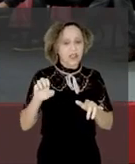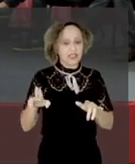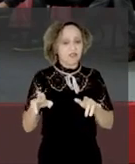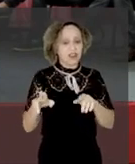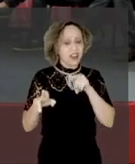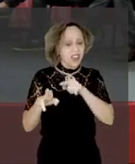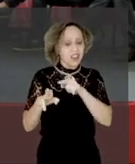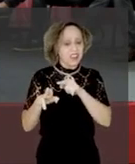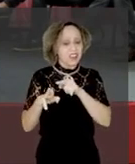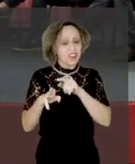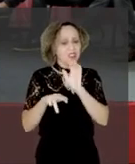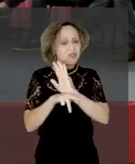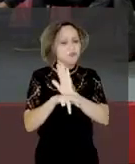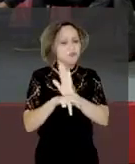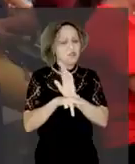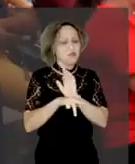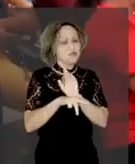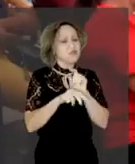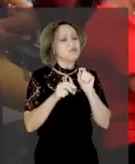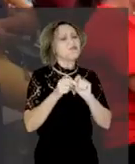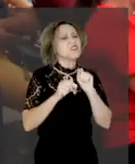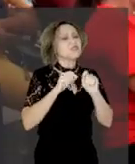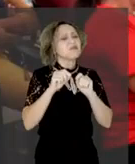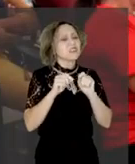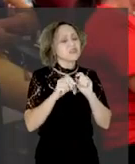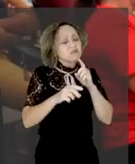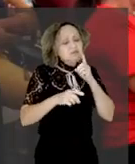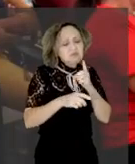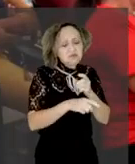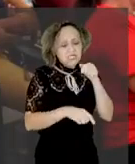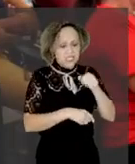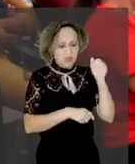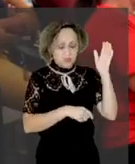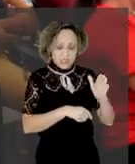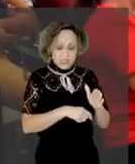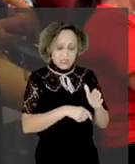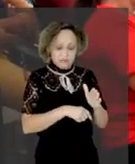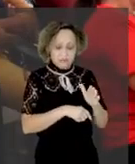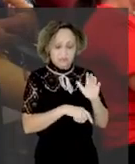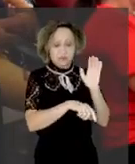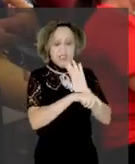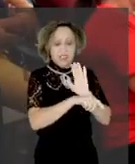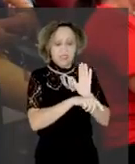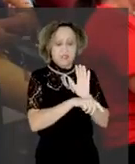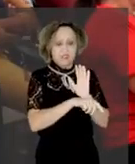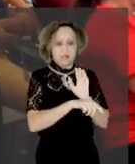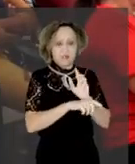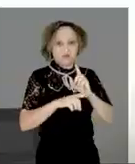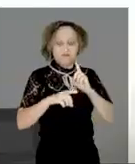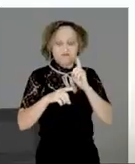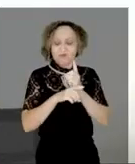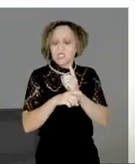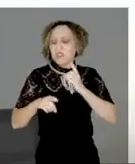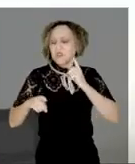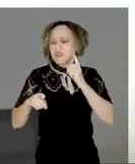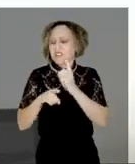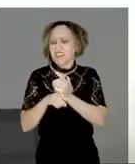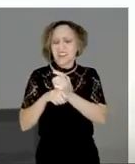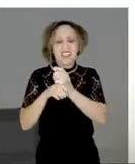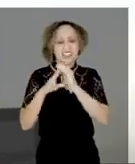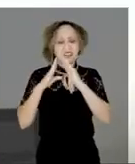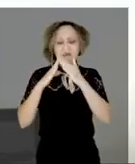luta por direitos, por justiça. E esse filme representa a voz